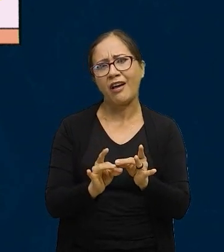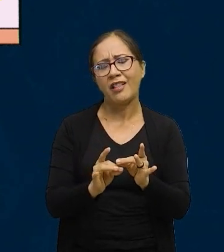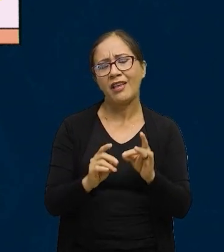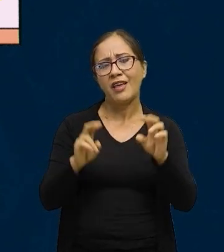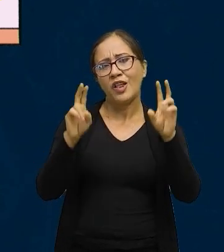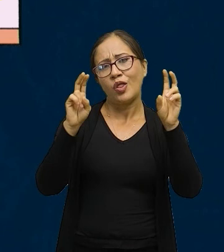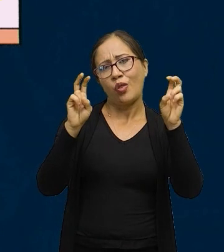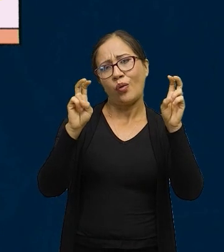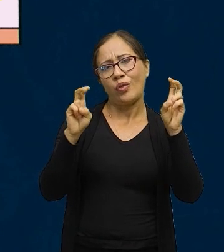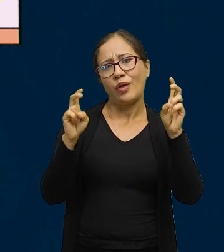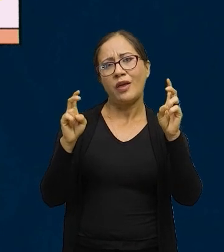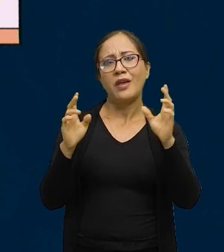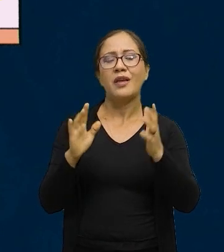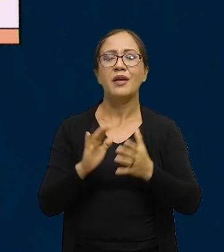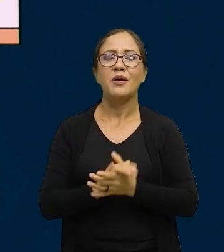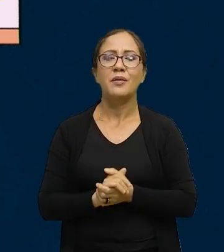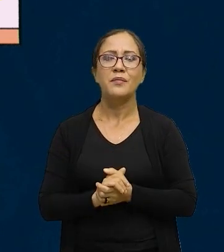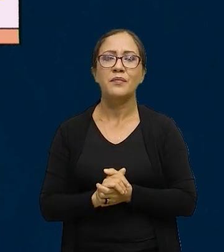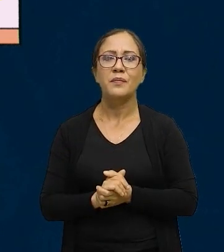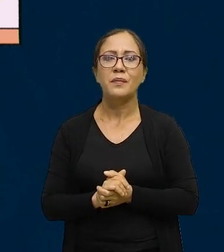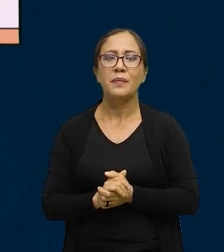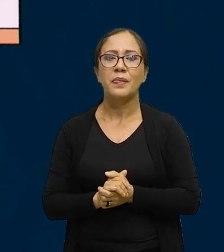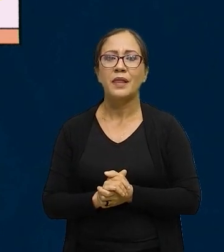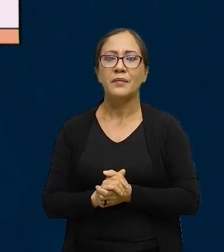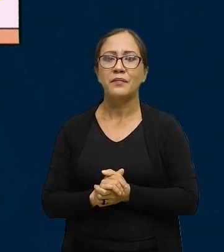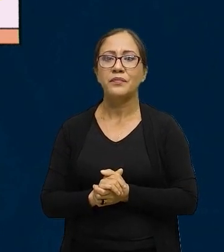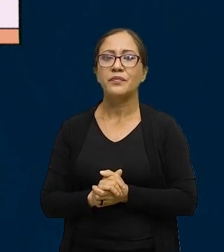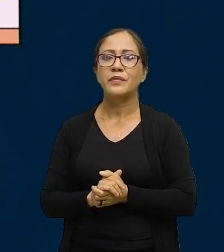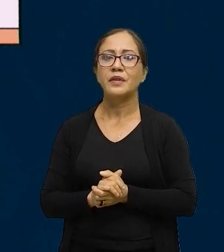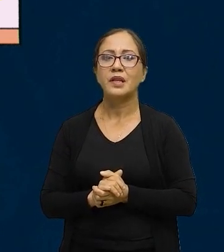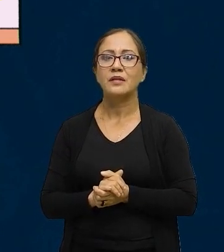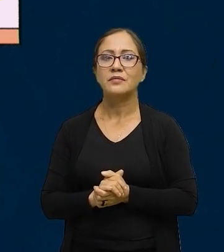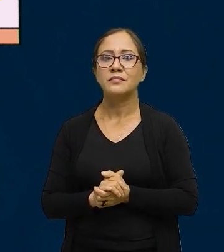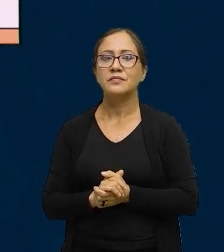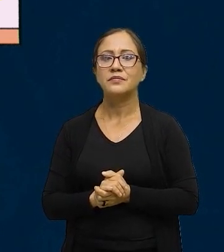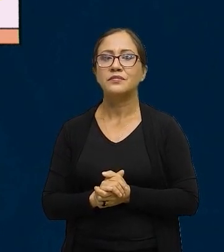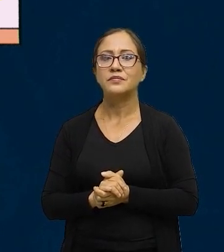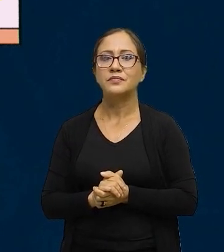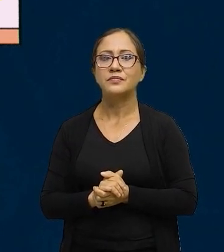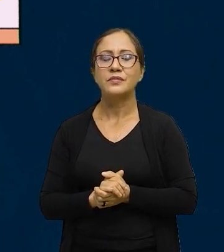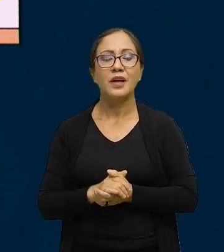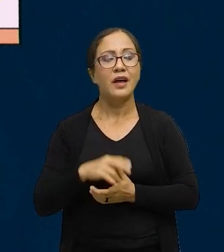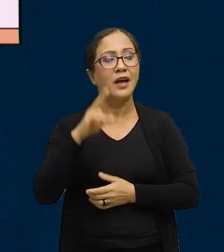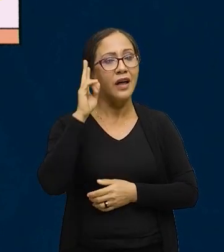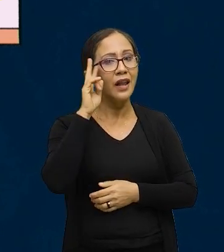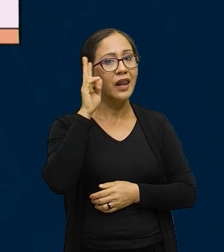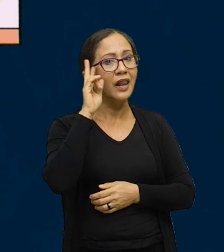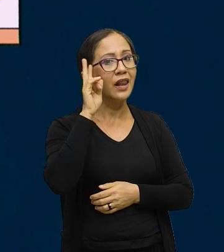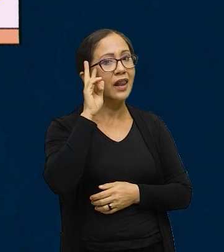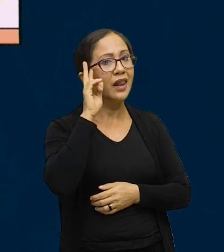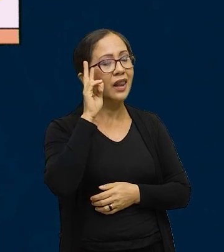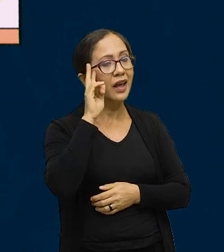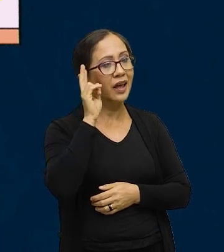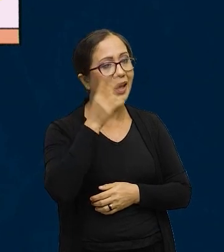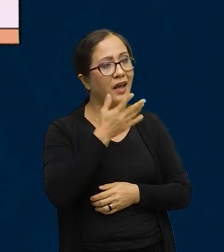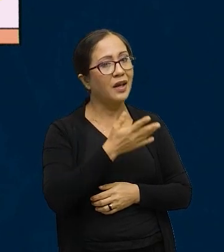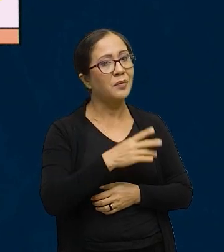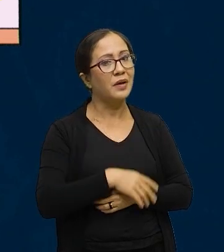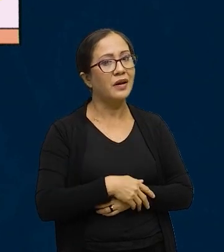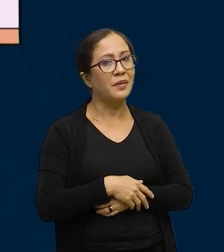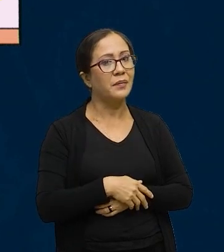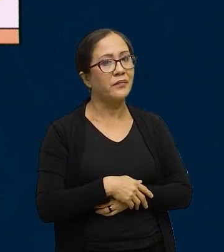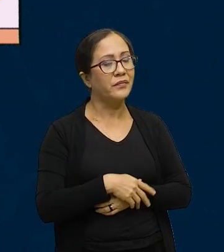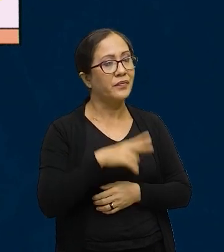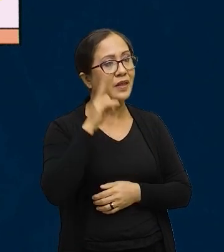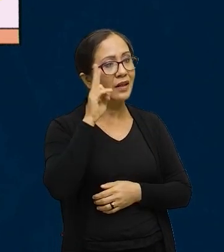isso. Lembrando aqui, lê de novo, lembra, ela pede pra lembrar, ela sabe que eu quero aquele que